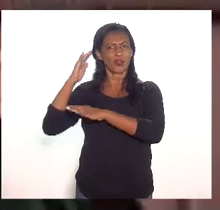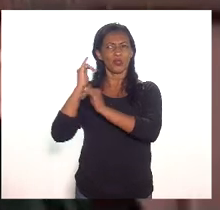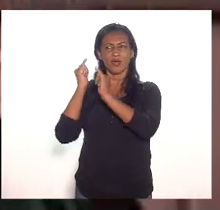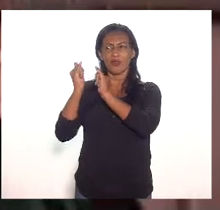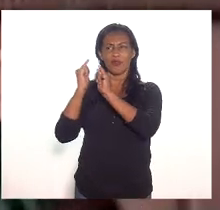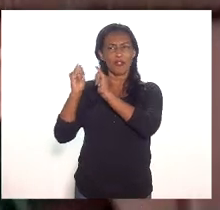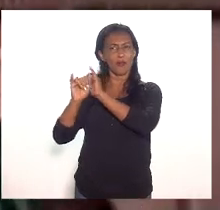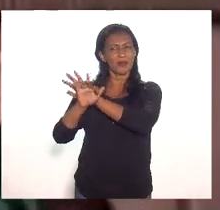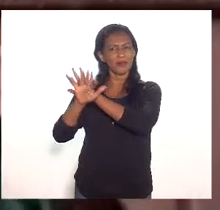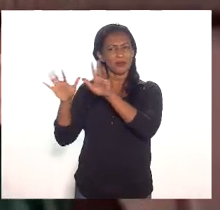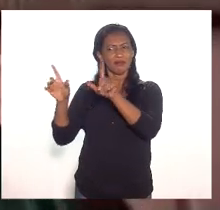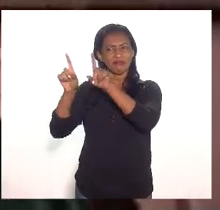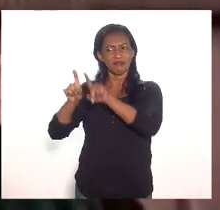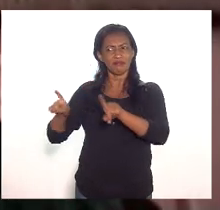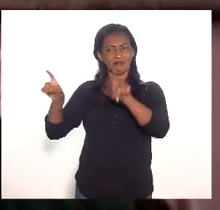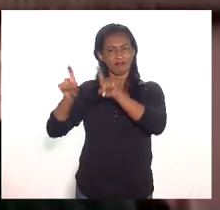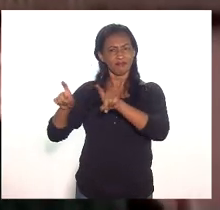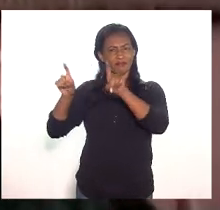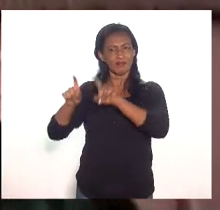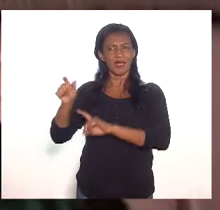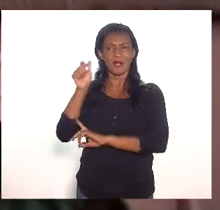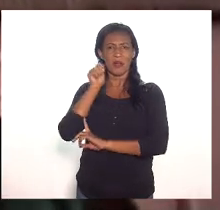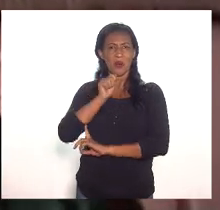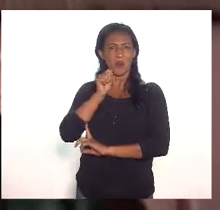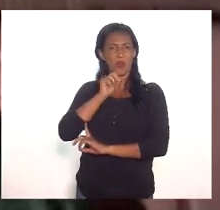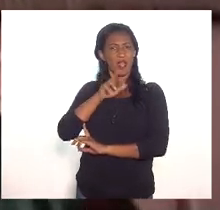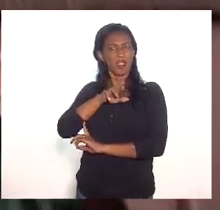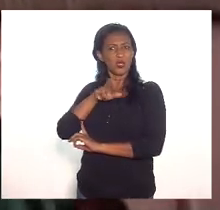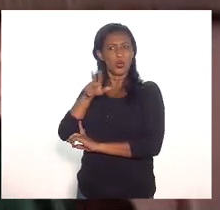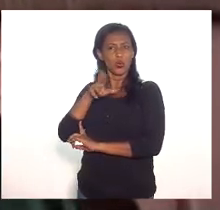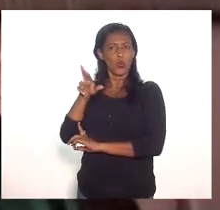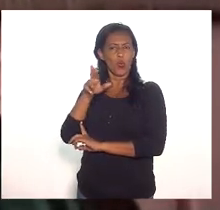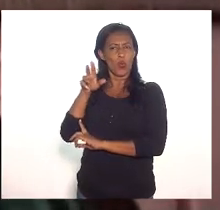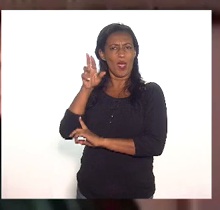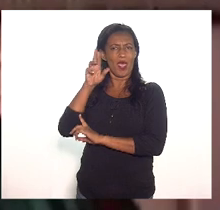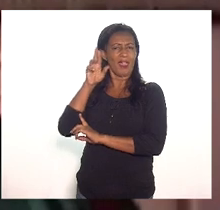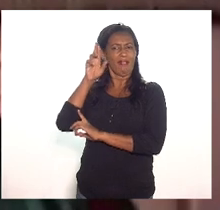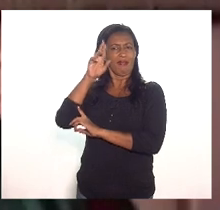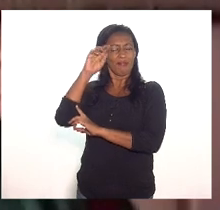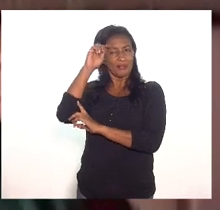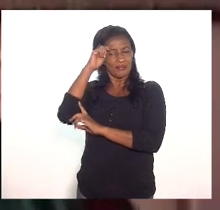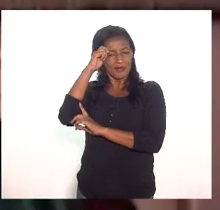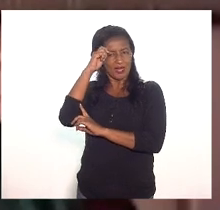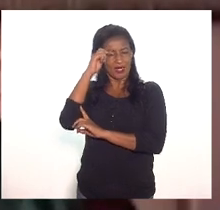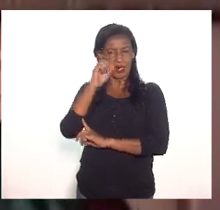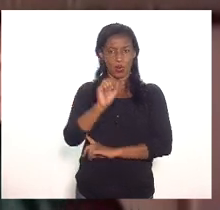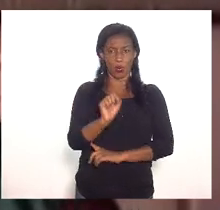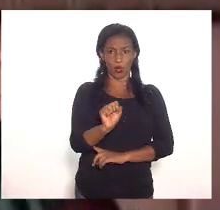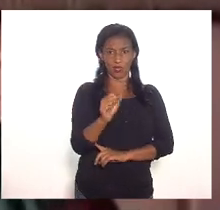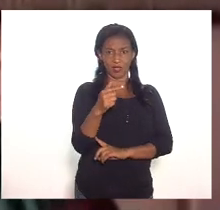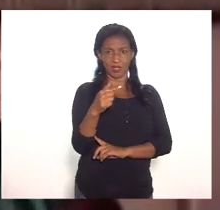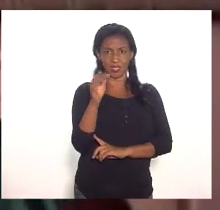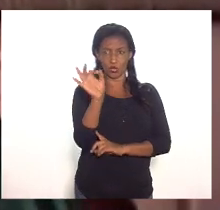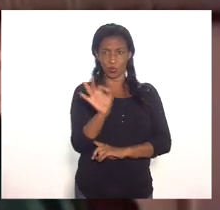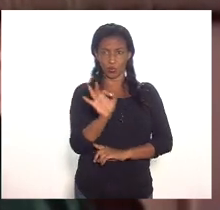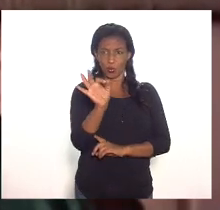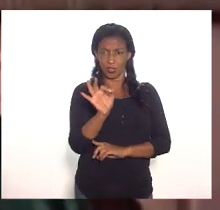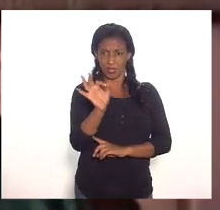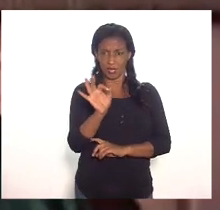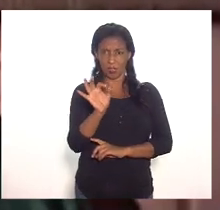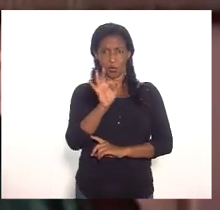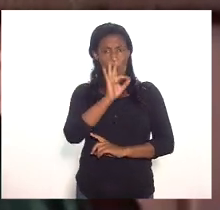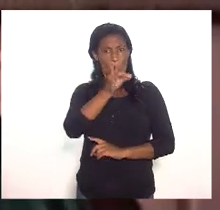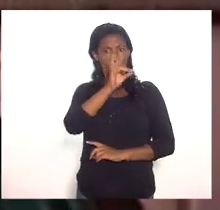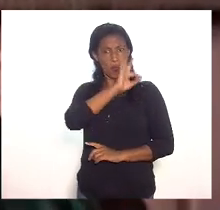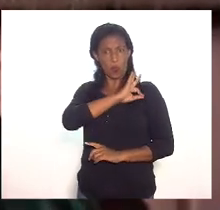100 mil para mulheres não negras. 86% das pessoas mortas em operações policiais no